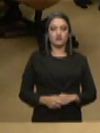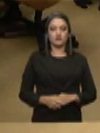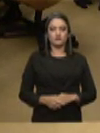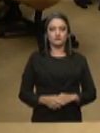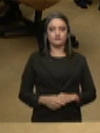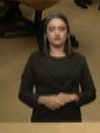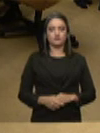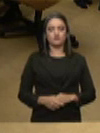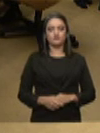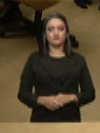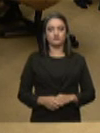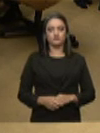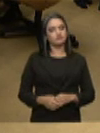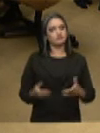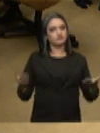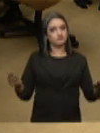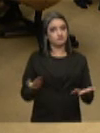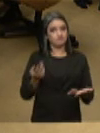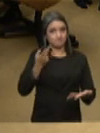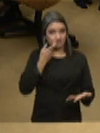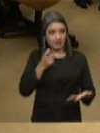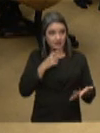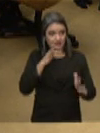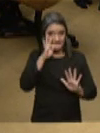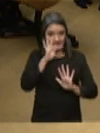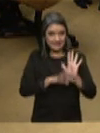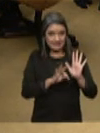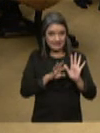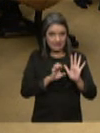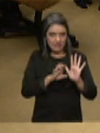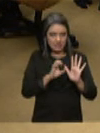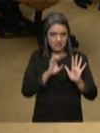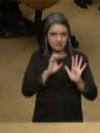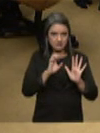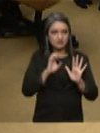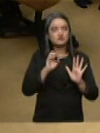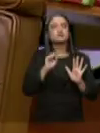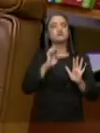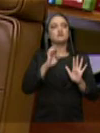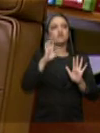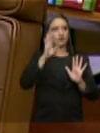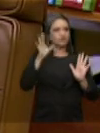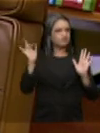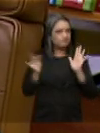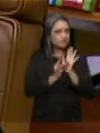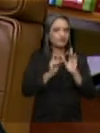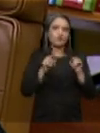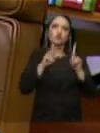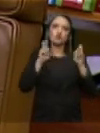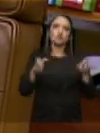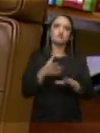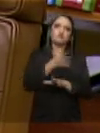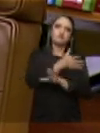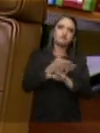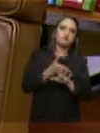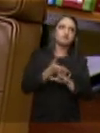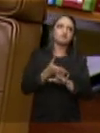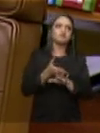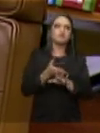a tese, que essa questão da anterioridade, seja pela anualidade,